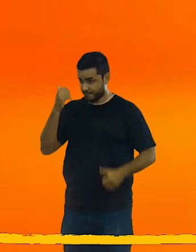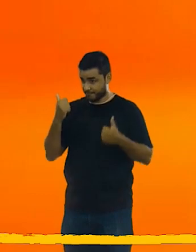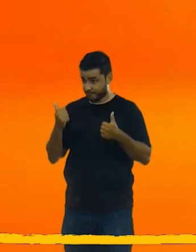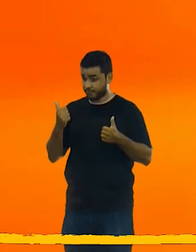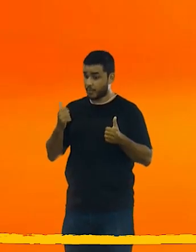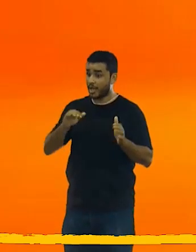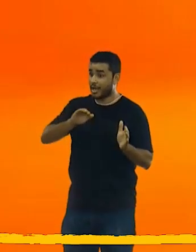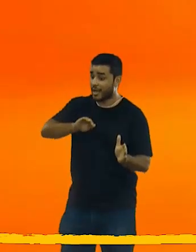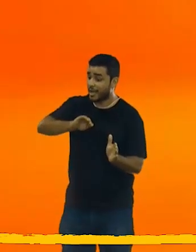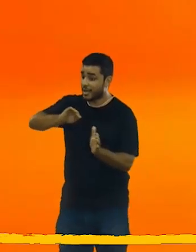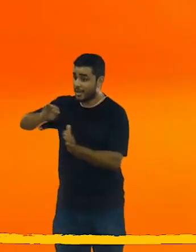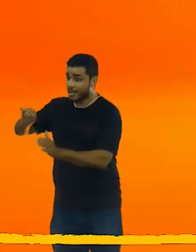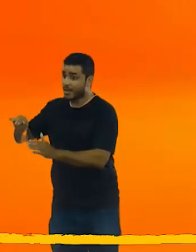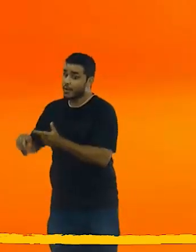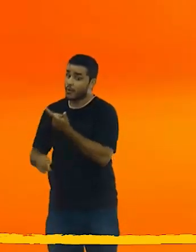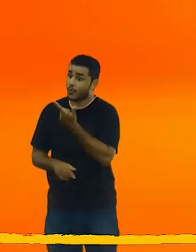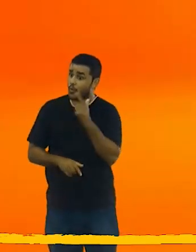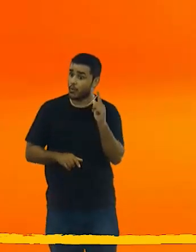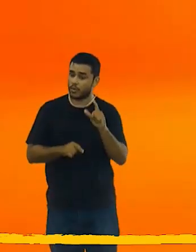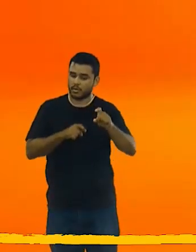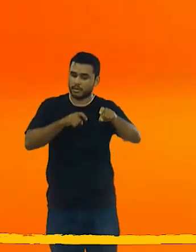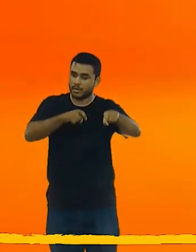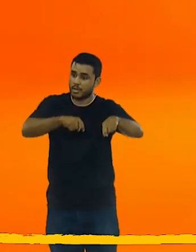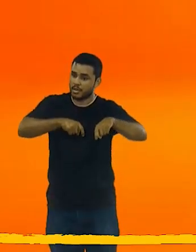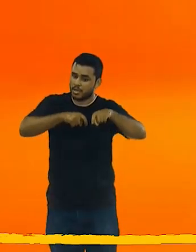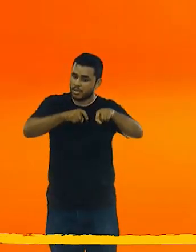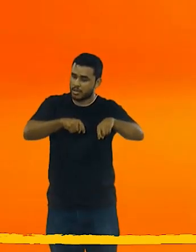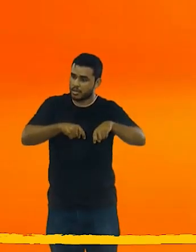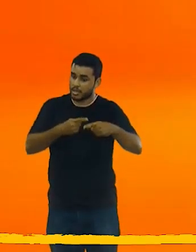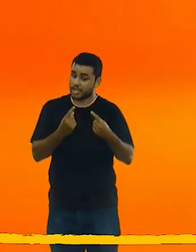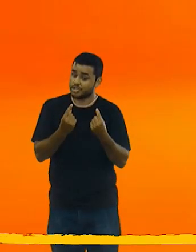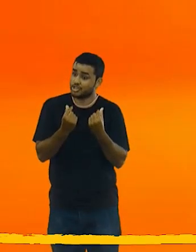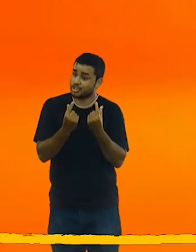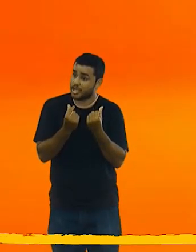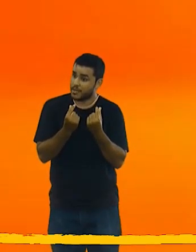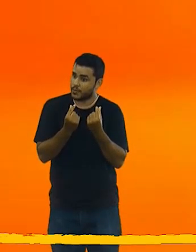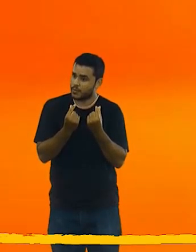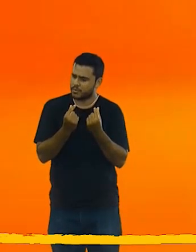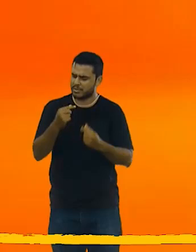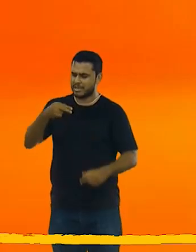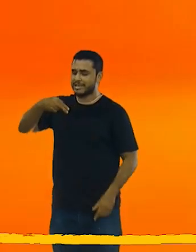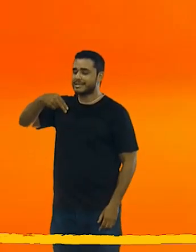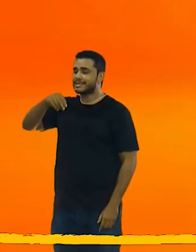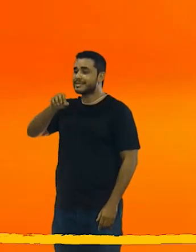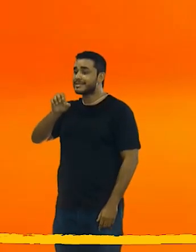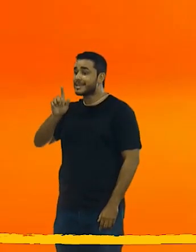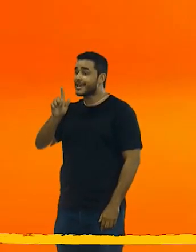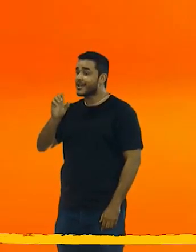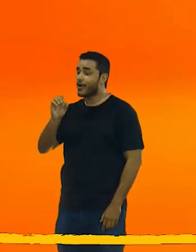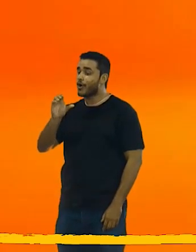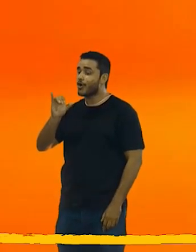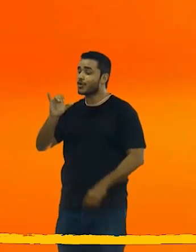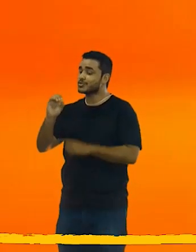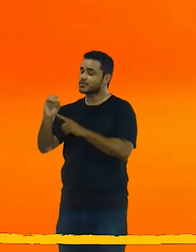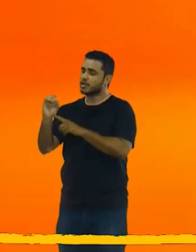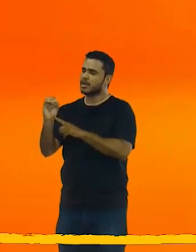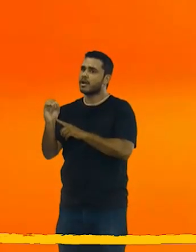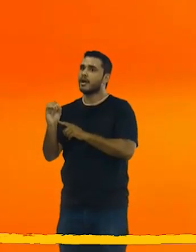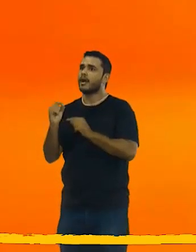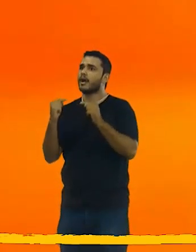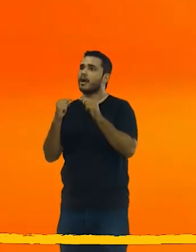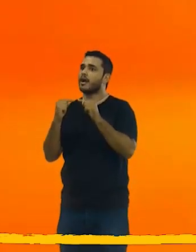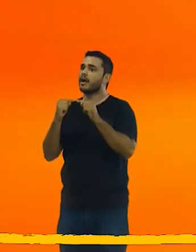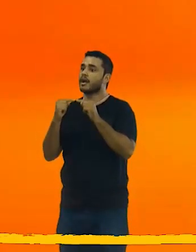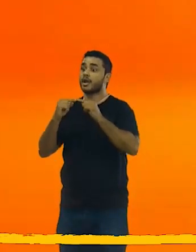grande. Agronegócio é o plantio, a criação de animais, toda